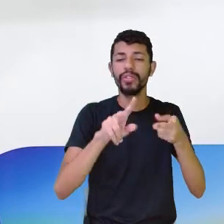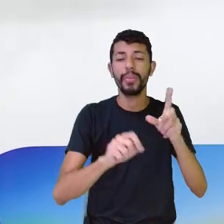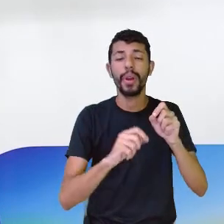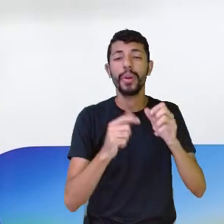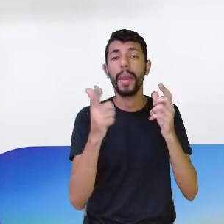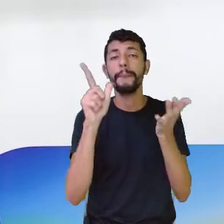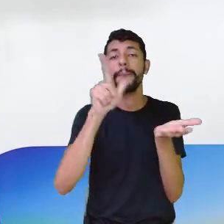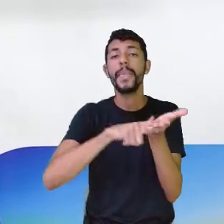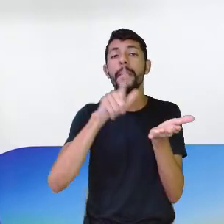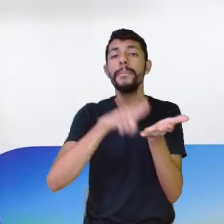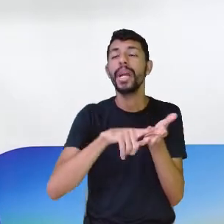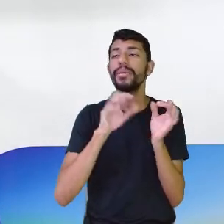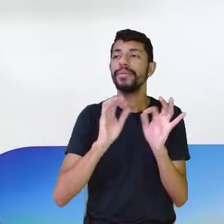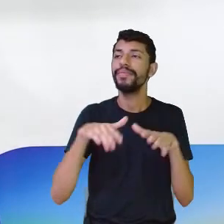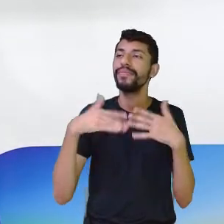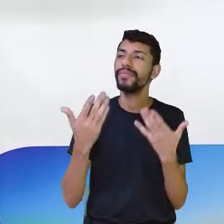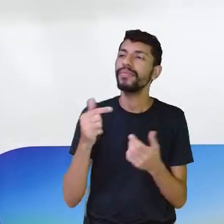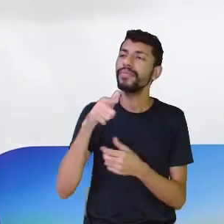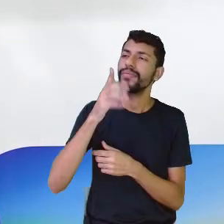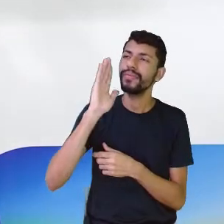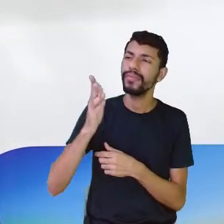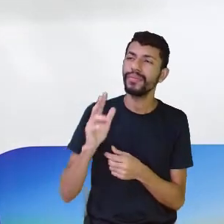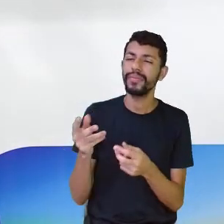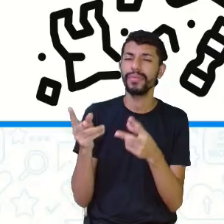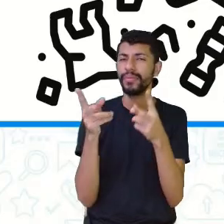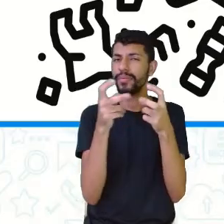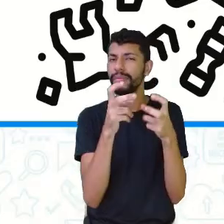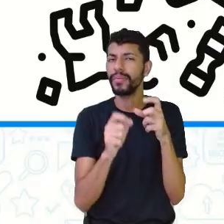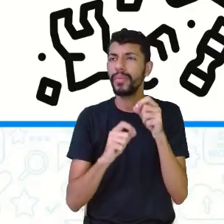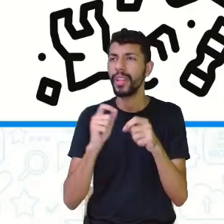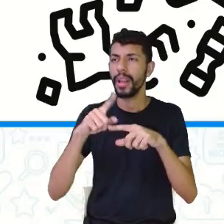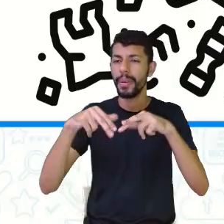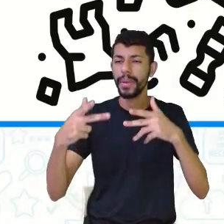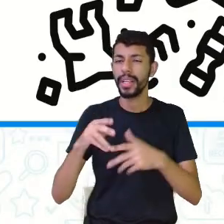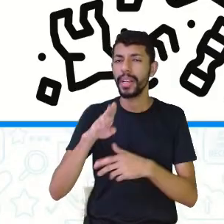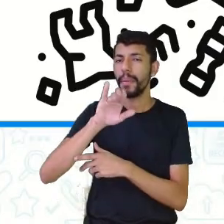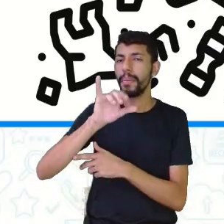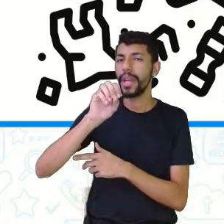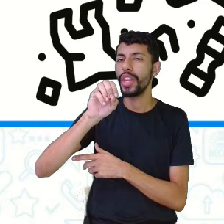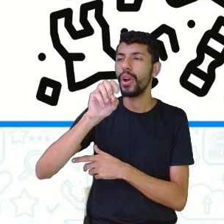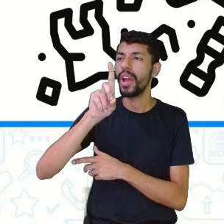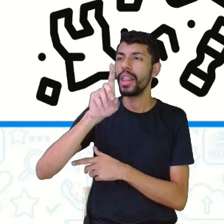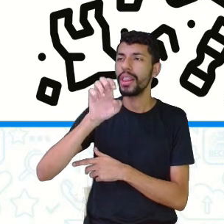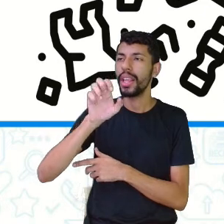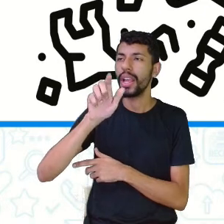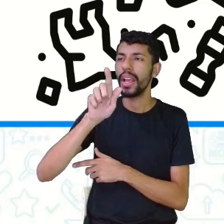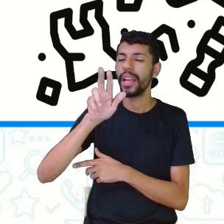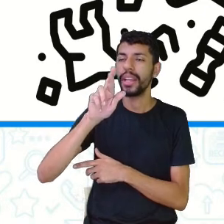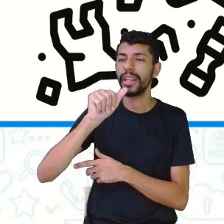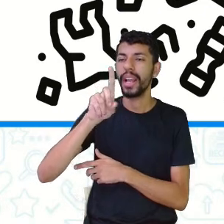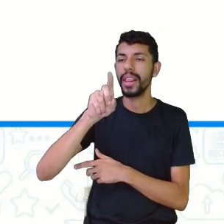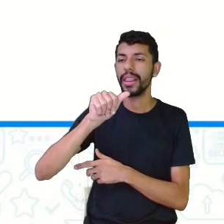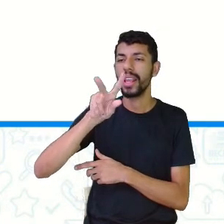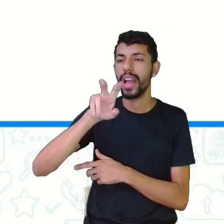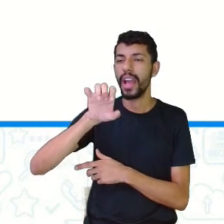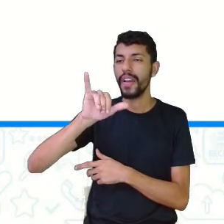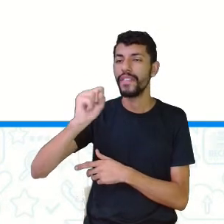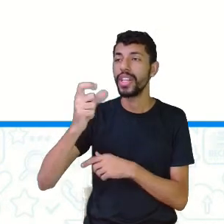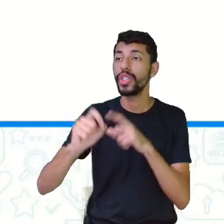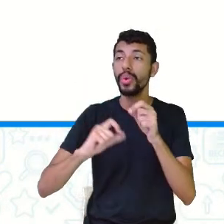de papel. Então, você já ouviu falar em produtos biodegradáveis? Pois é, pensar